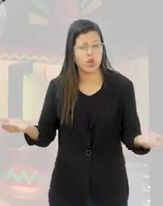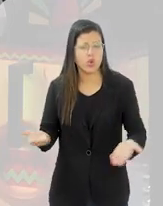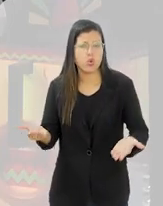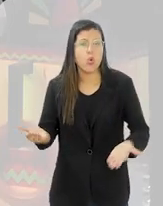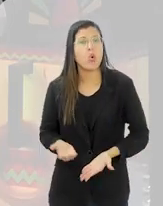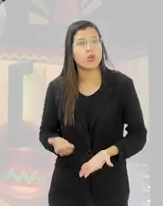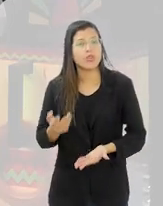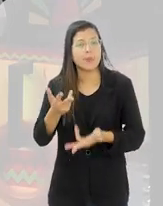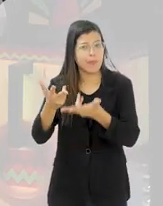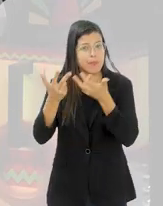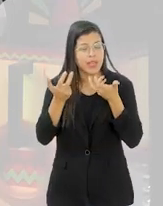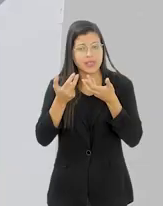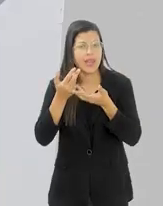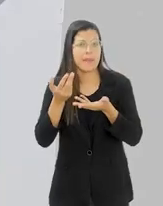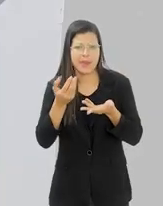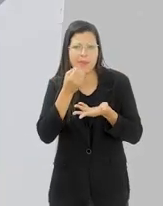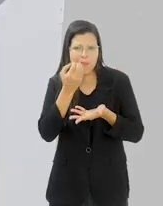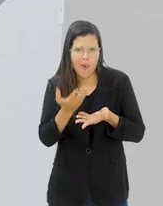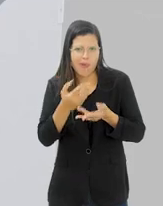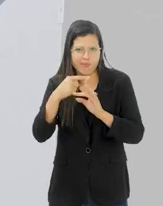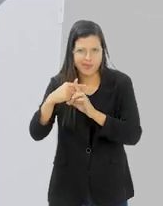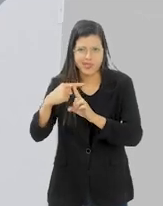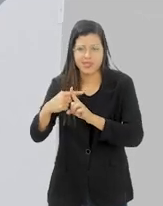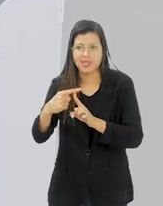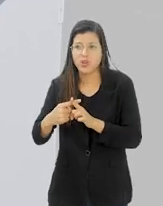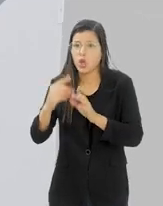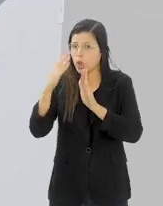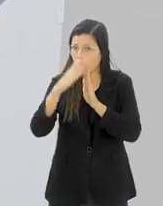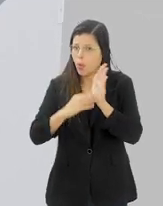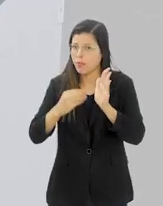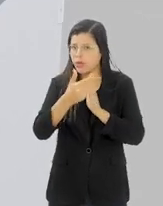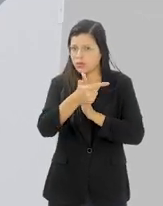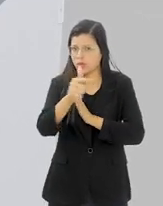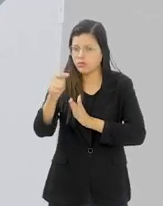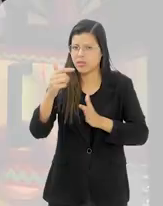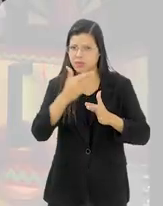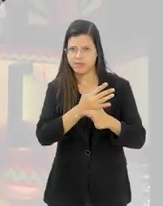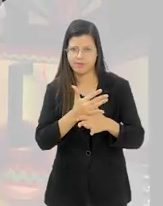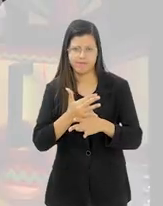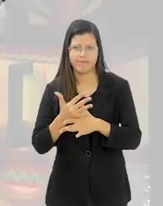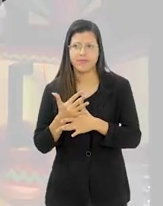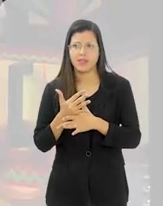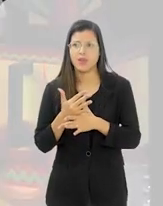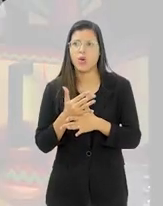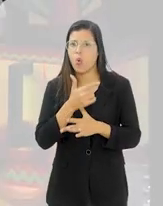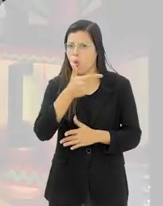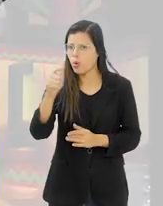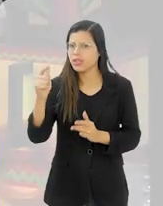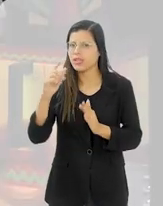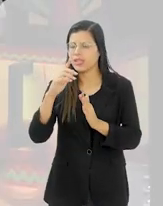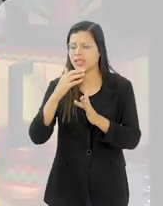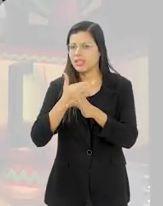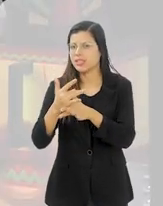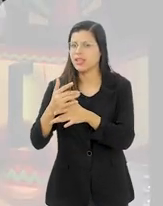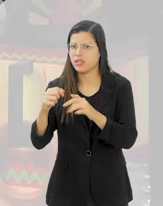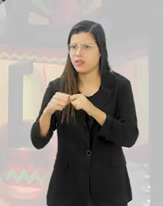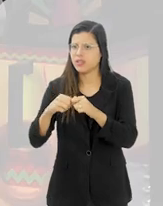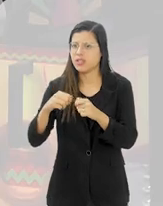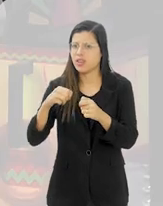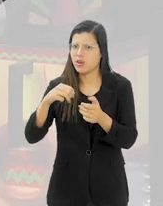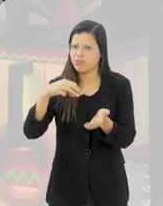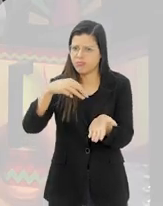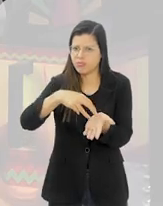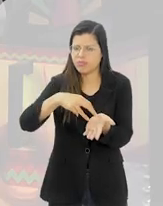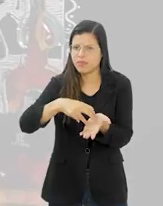e hoje olha o que é. É verdade. Né? A maior festa popular. Exatamente. Do mundo. E foi copiado por outras cidades, né? Também. Todas as cidades fizeram o